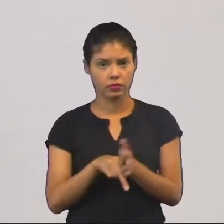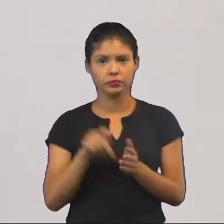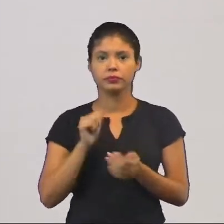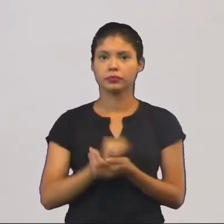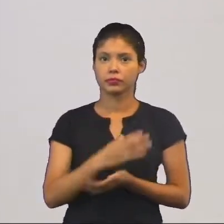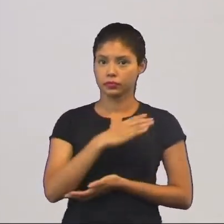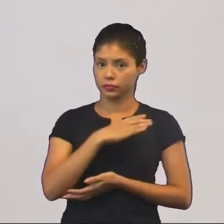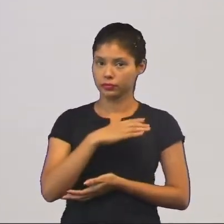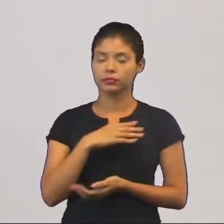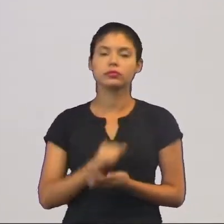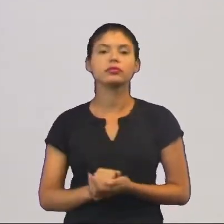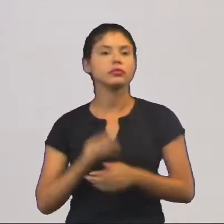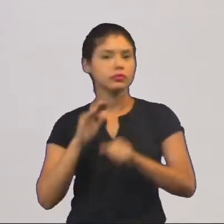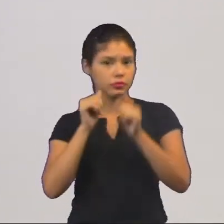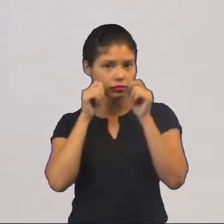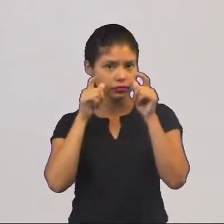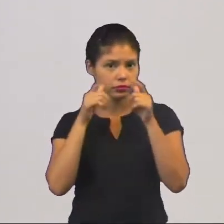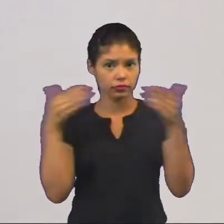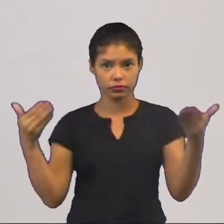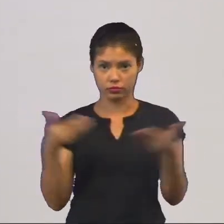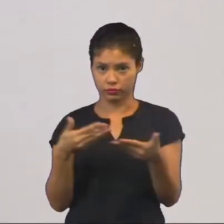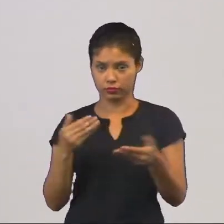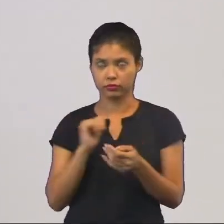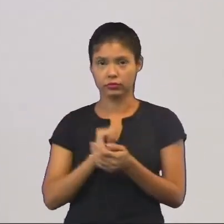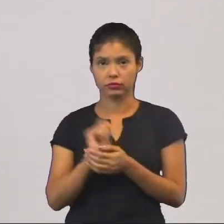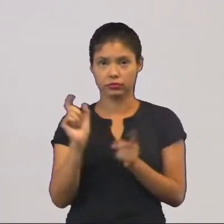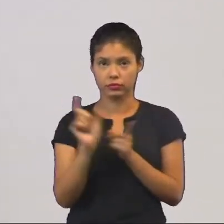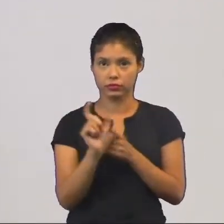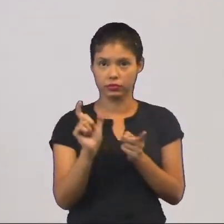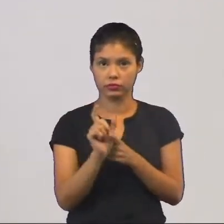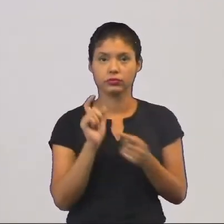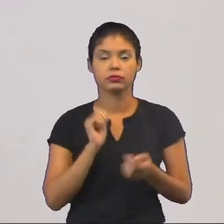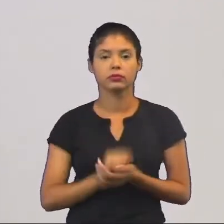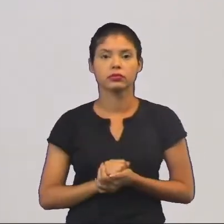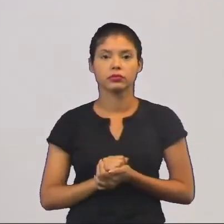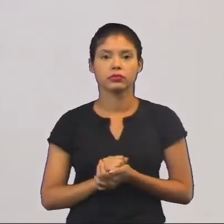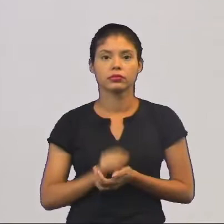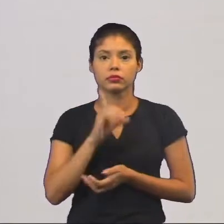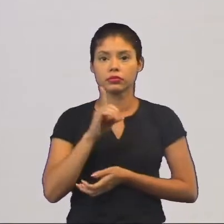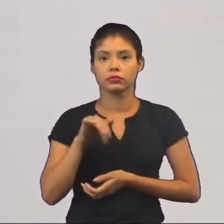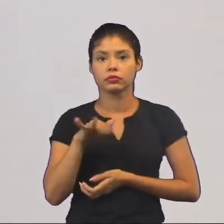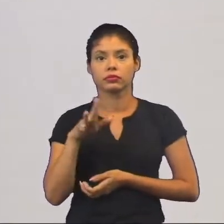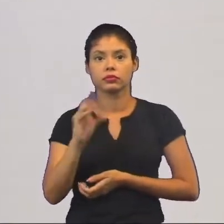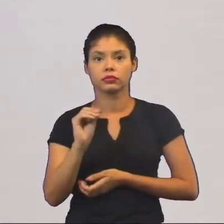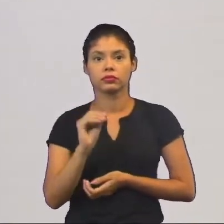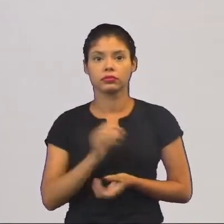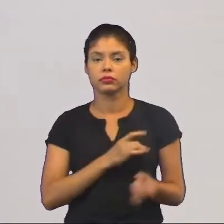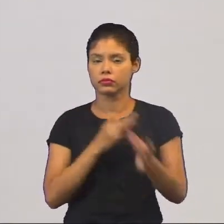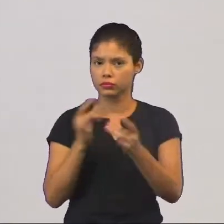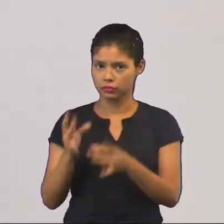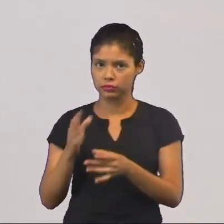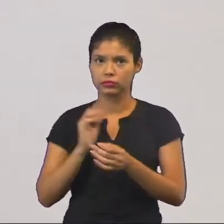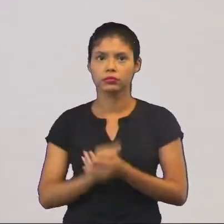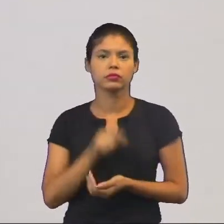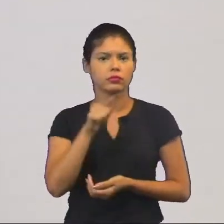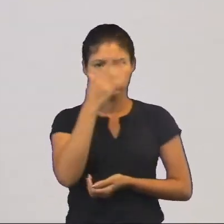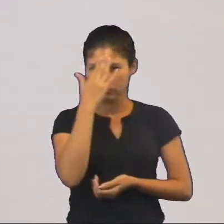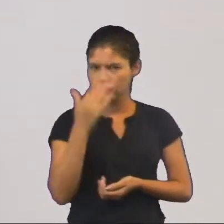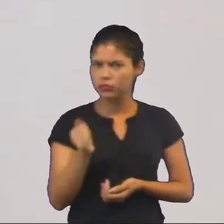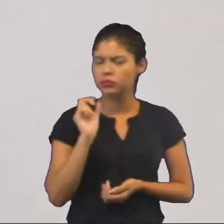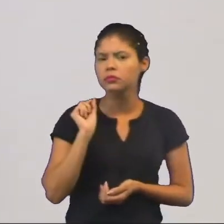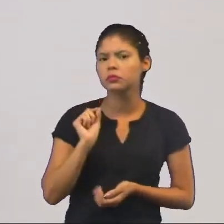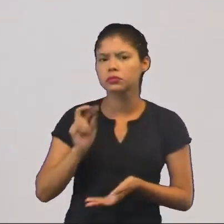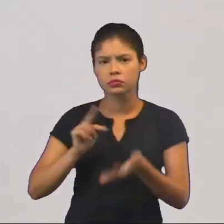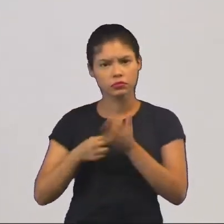urbano? Certo. Quero chamar a tua atenção para essa palavrinha. Eu falava sobre um dinâmico comércio. Você sabe o que